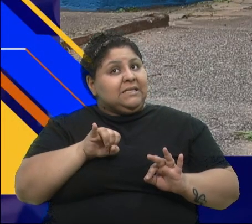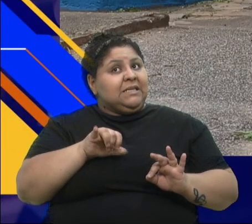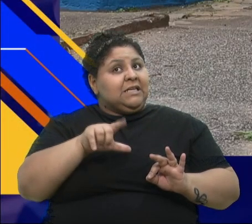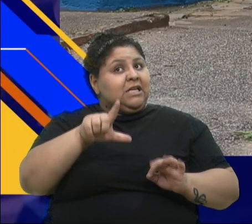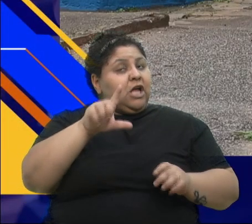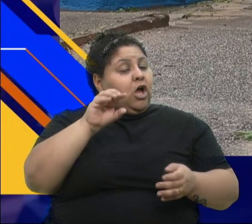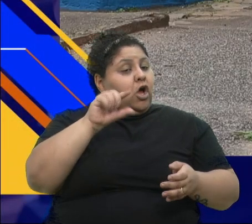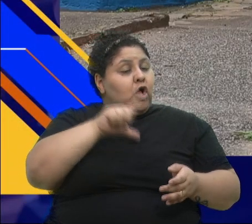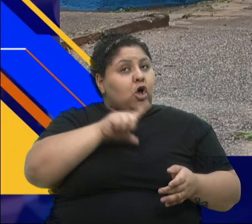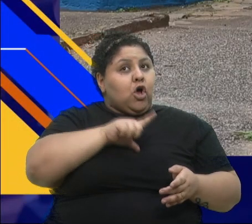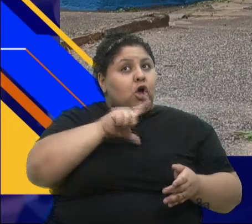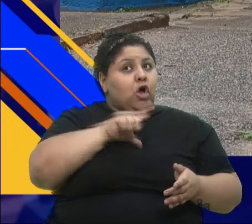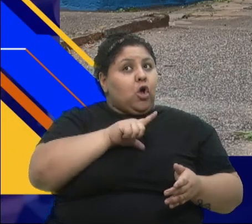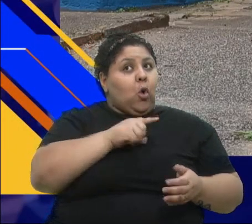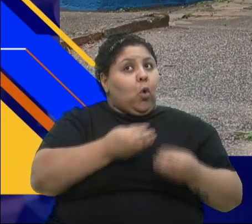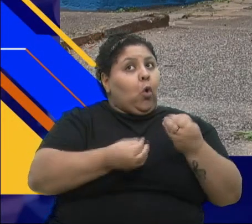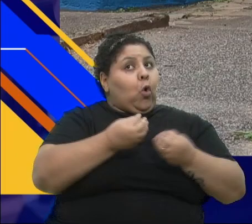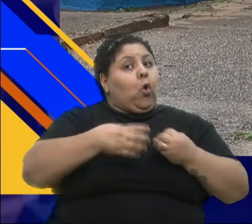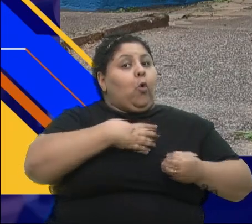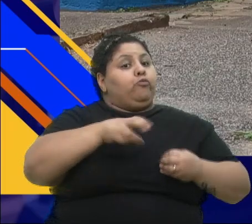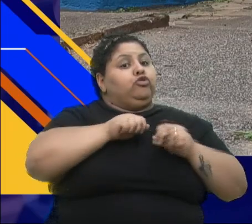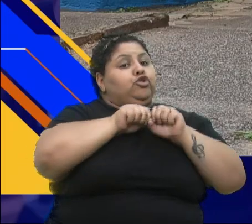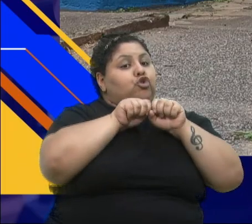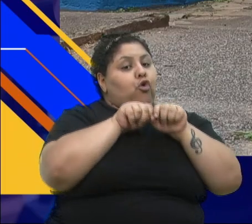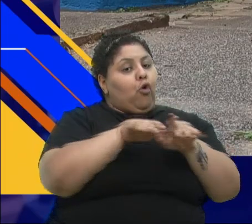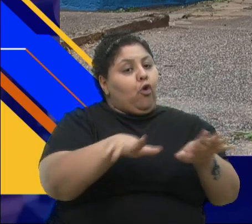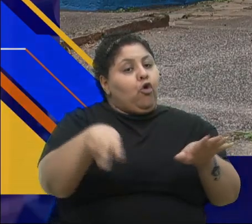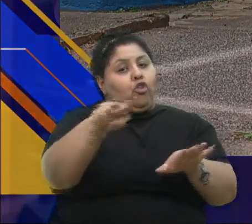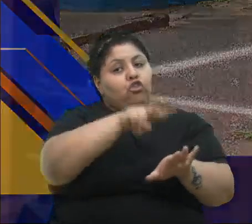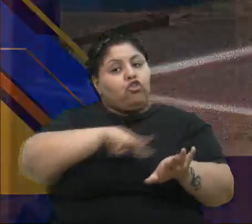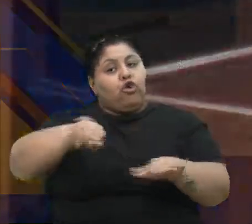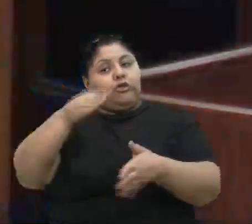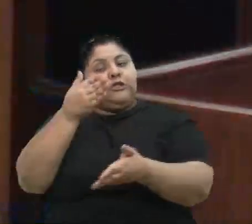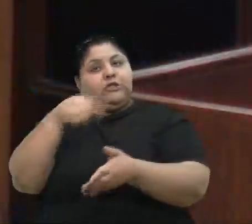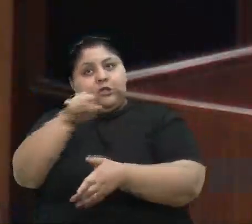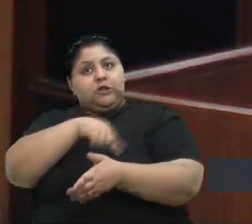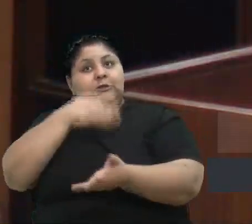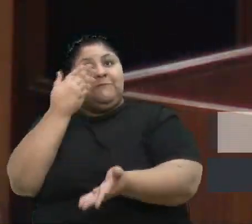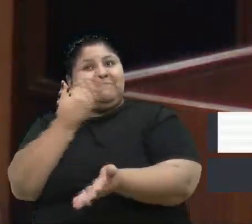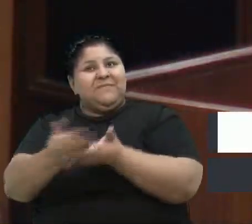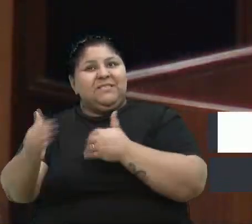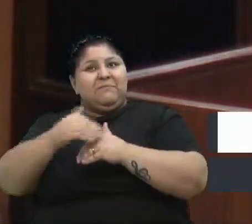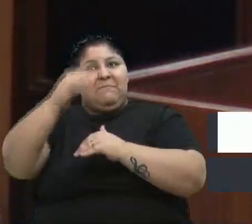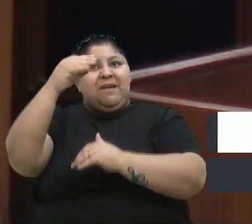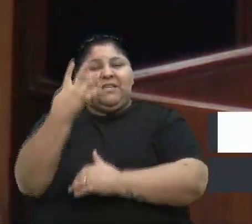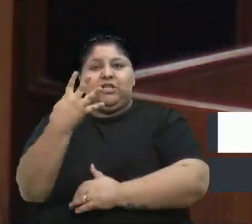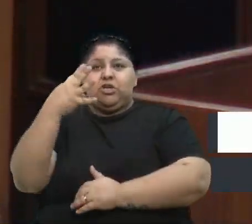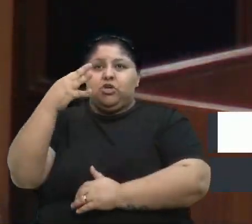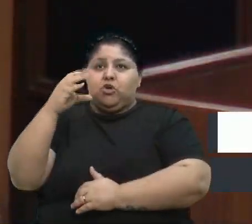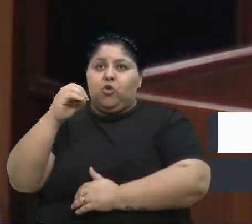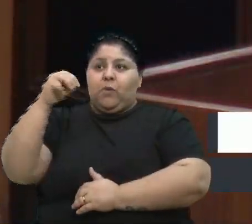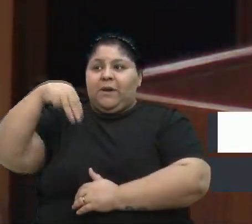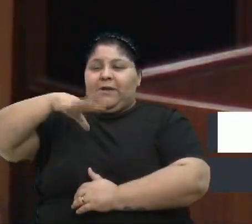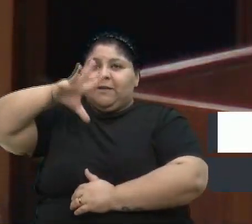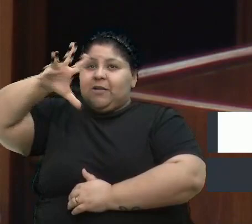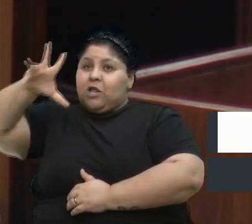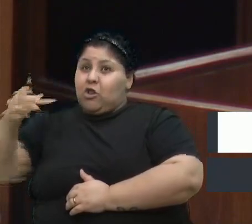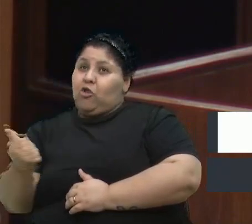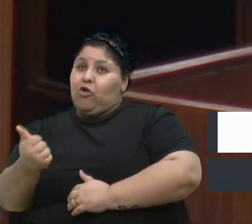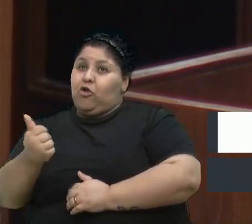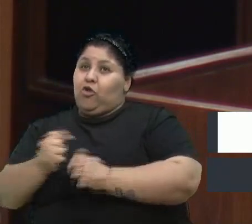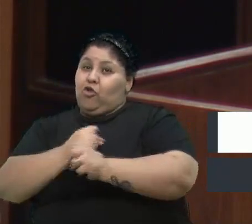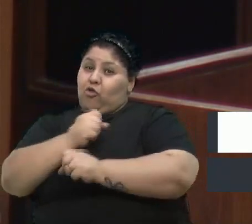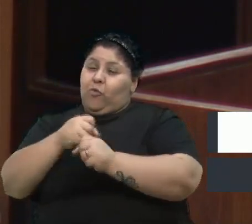tivermos uma forma compartilhada, nós vamos perder mais de 40 milhões para o Fundeb no ano